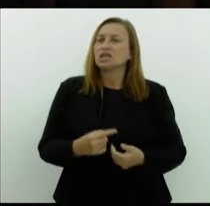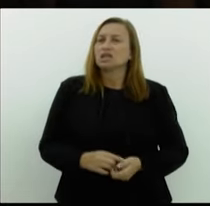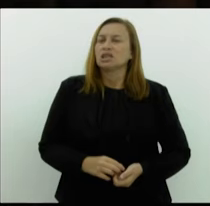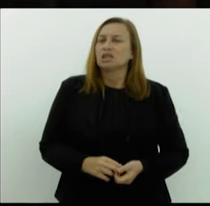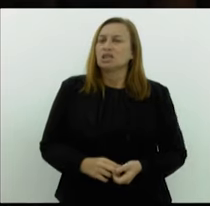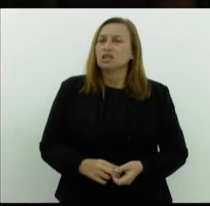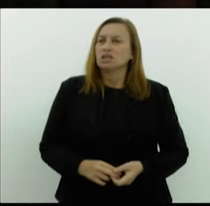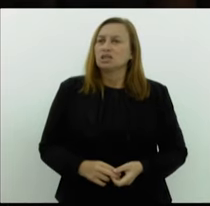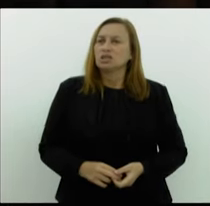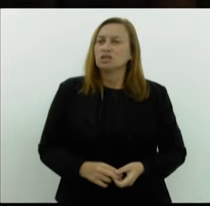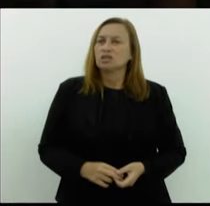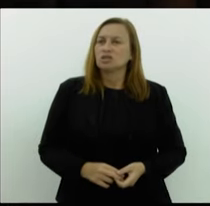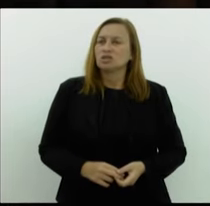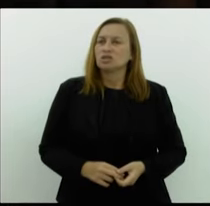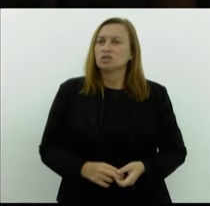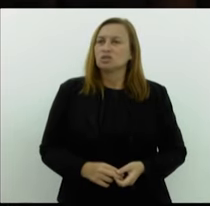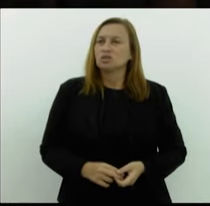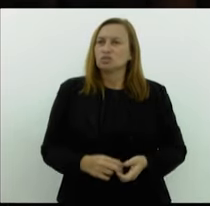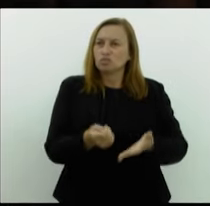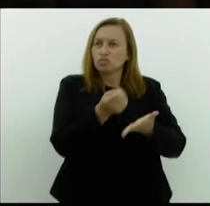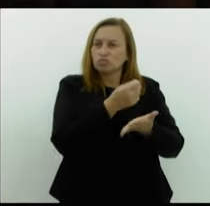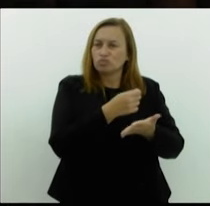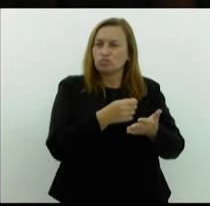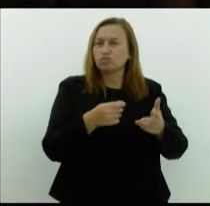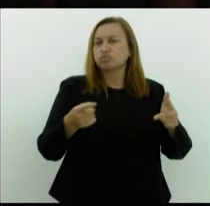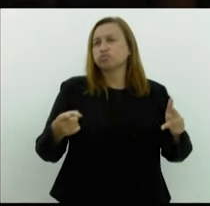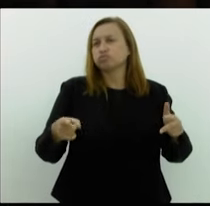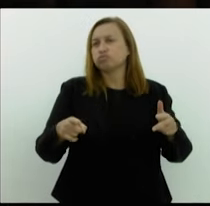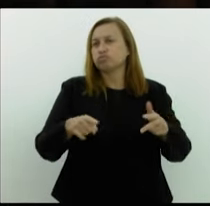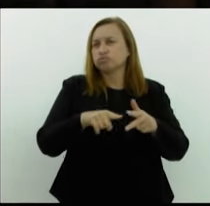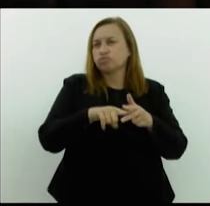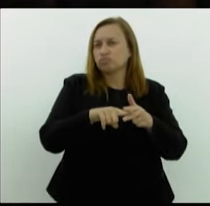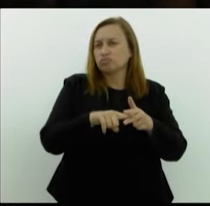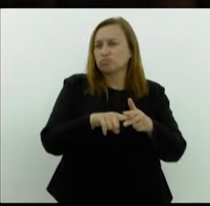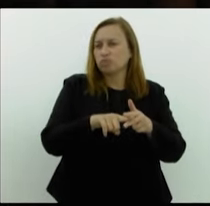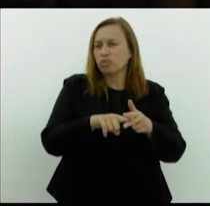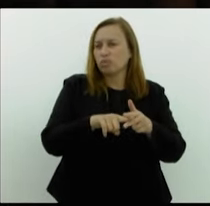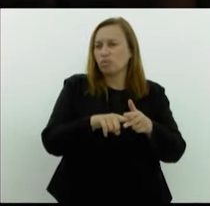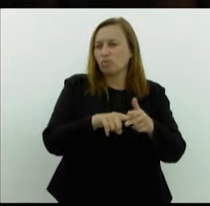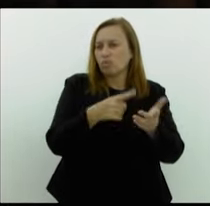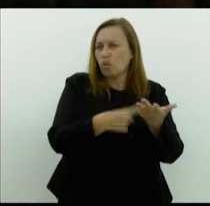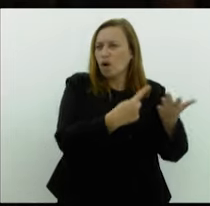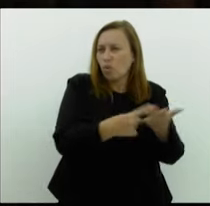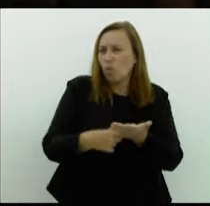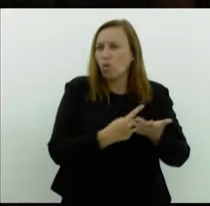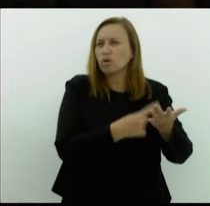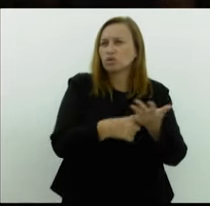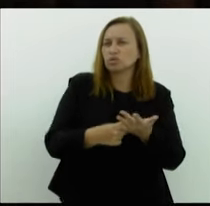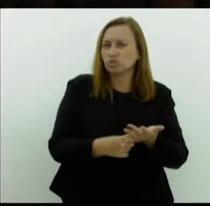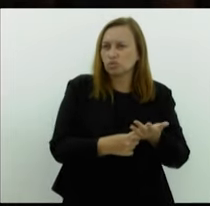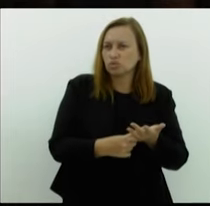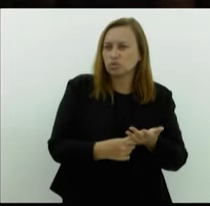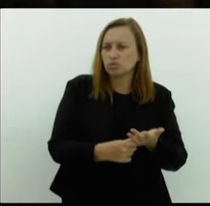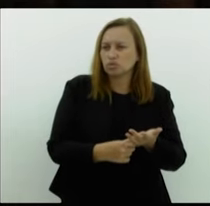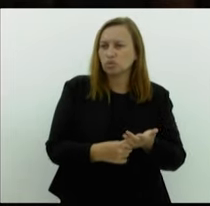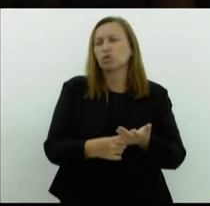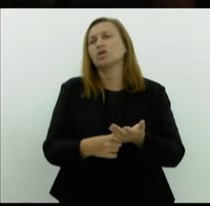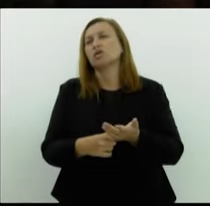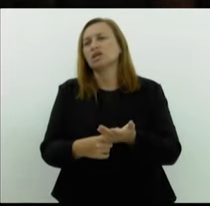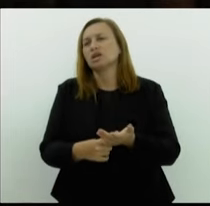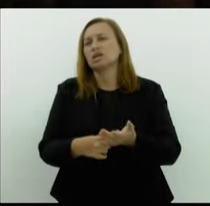pública e fechou um termo de ajuste de conduta com a Secretaria de Educação. Por esse termo de ajuste de